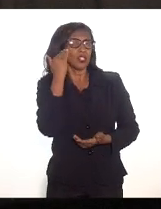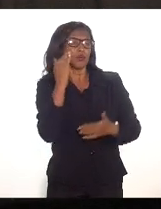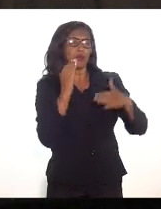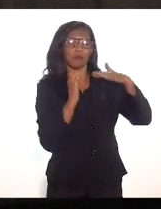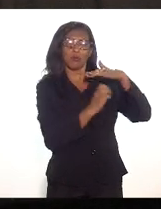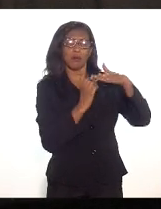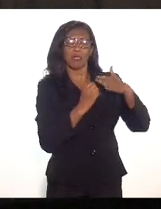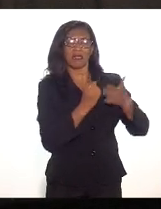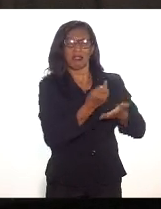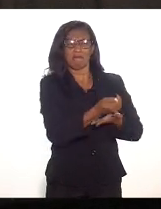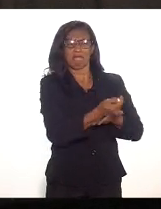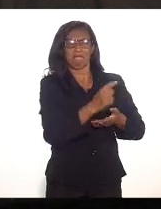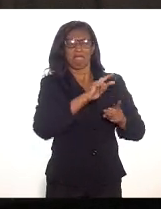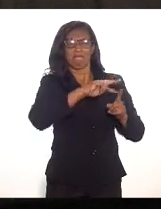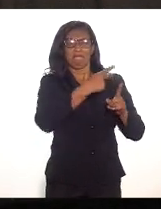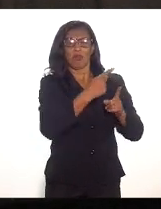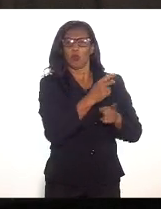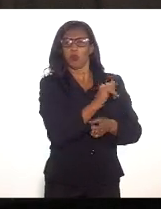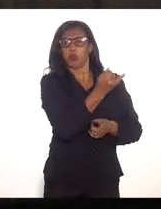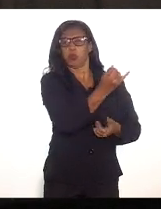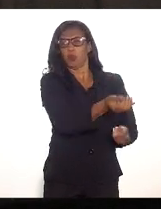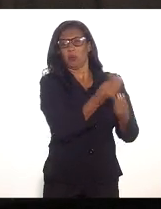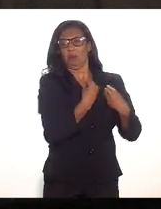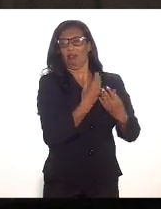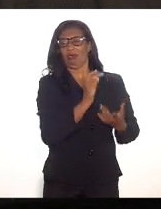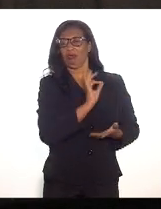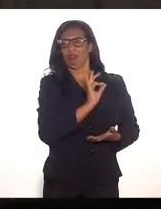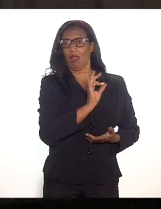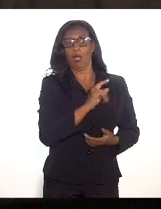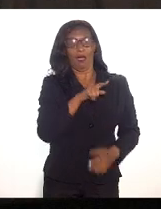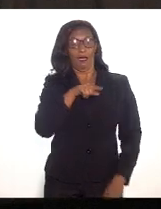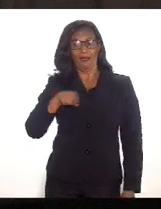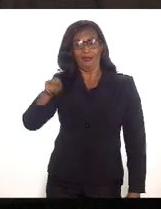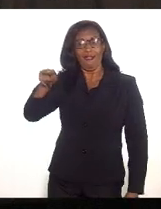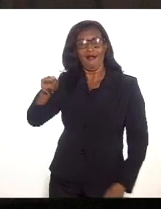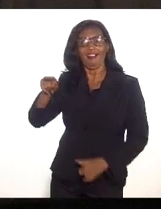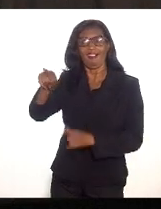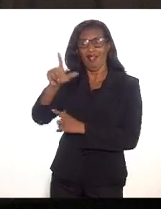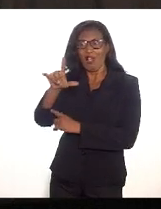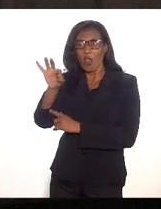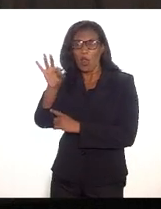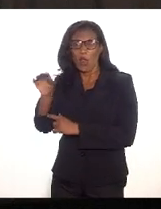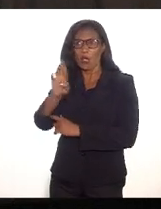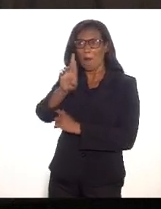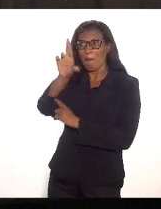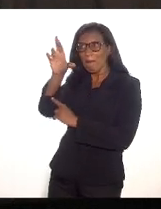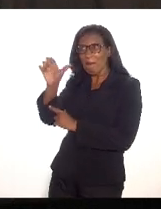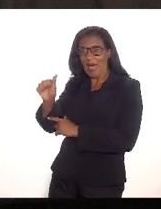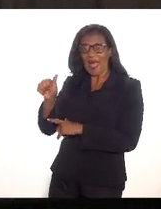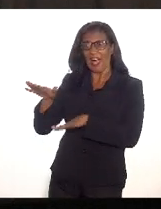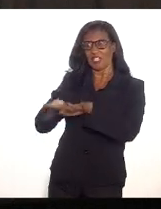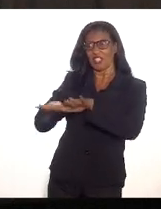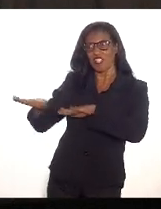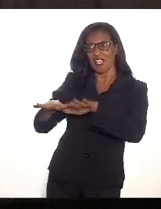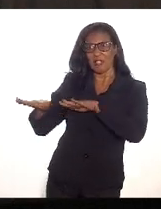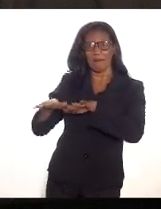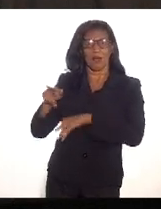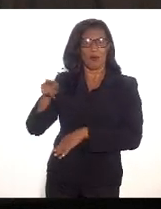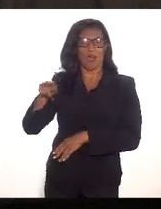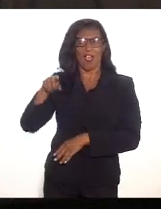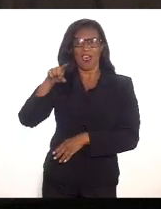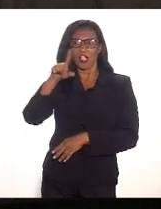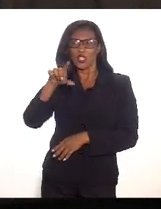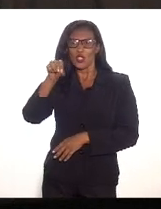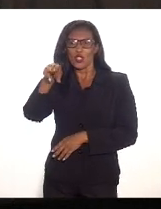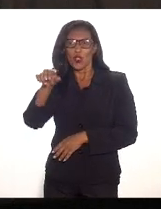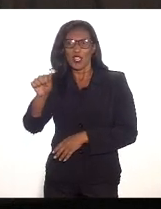daria lucro. Mas, na Zona Sul, lote da Zona Sul, o lote da Barra Jacarepaguá, o lote da Zona Norte,